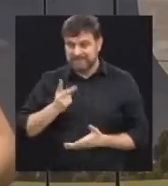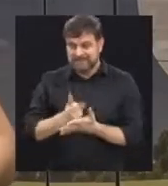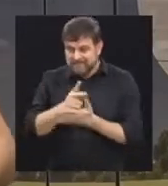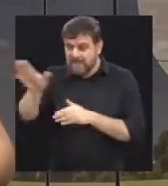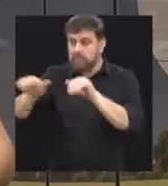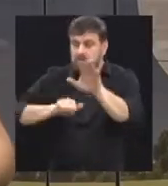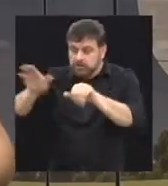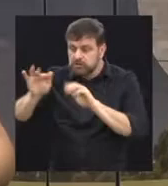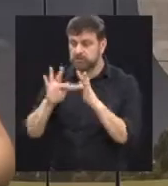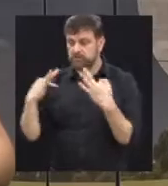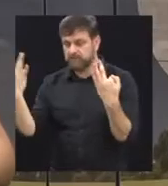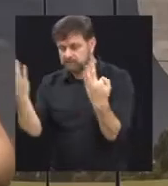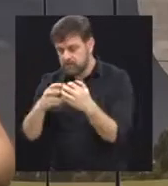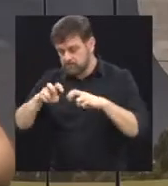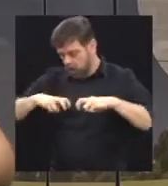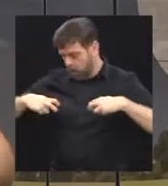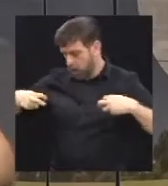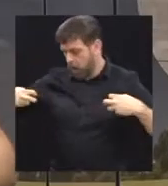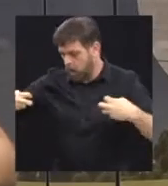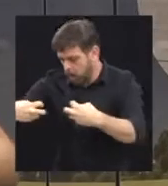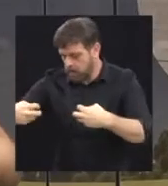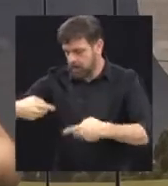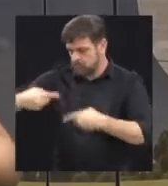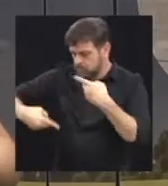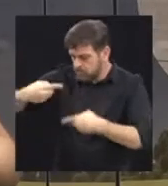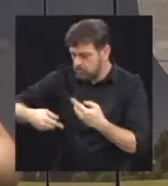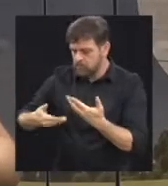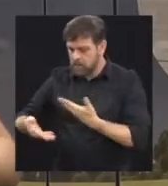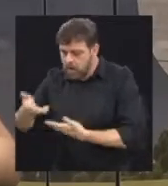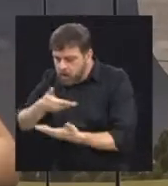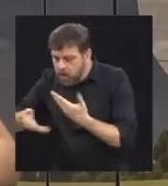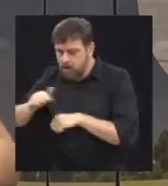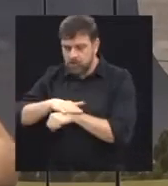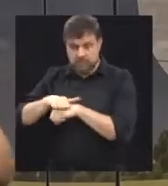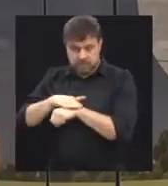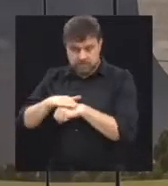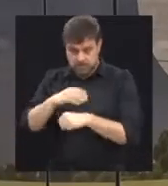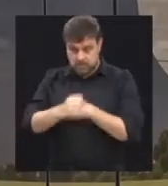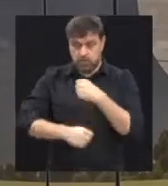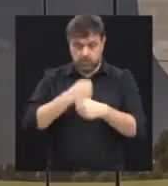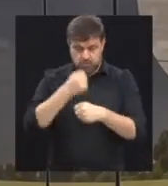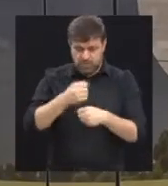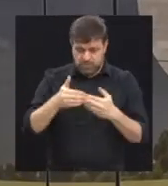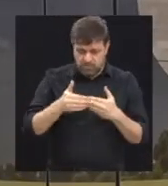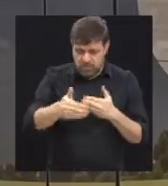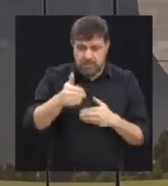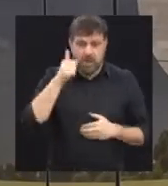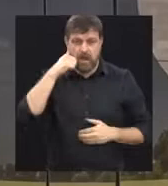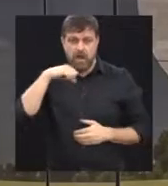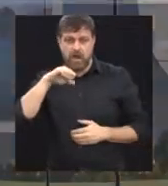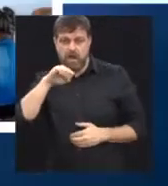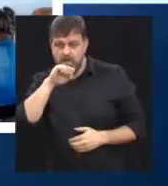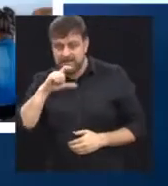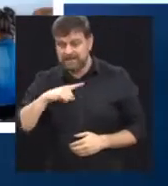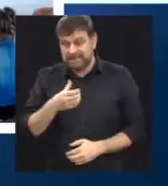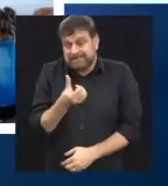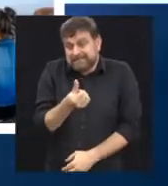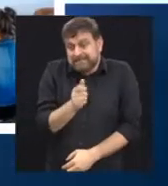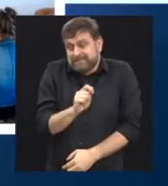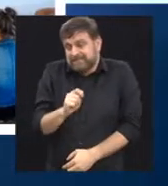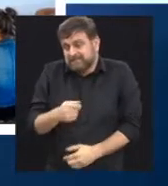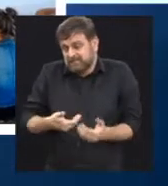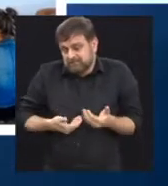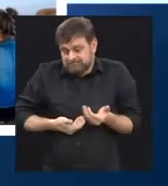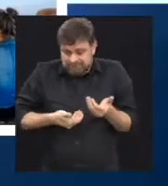constantes com essas famílias, né, grupos terapêuticos, né, no começo do ano, quando essas mães de alunos com 6 meses